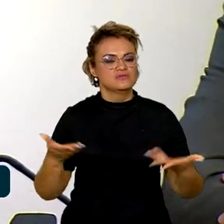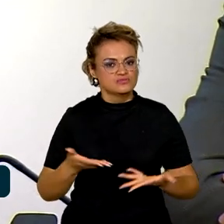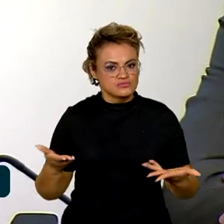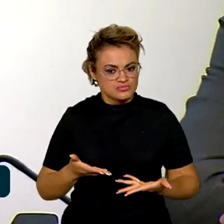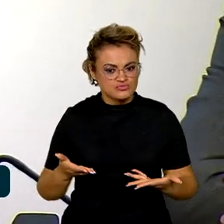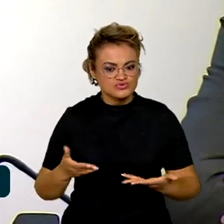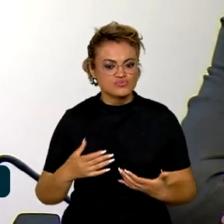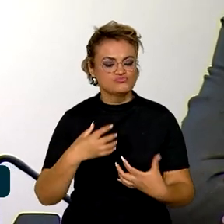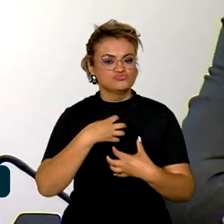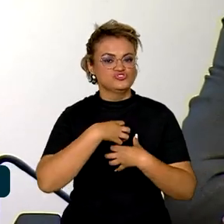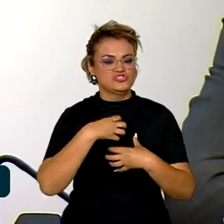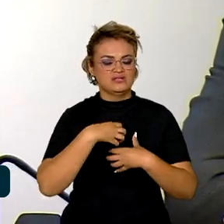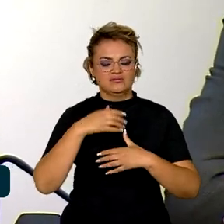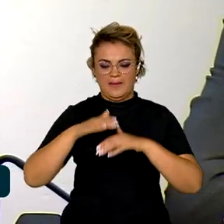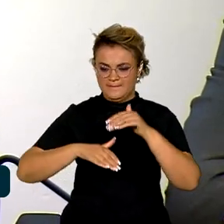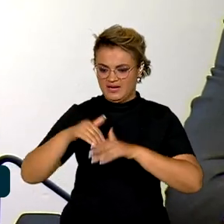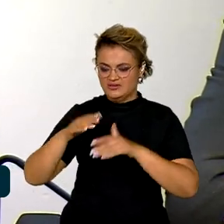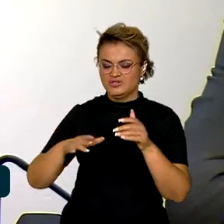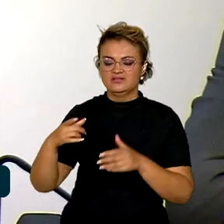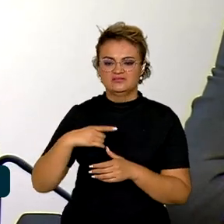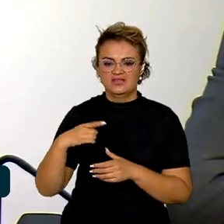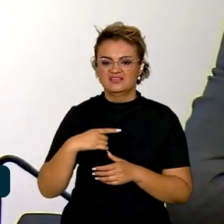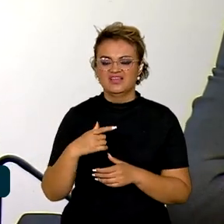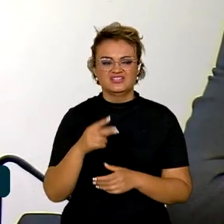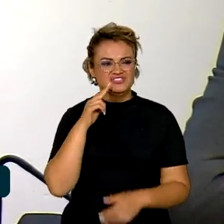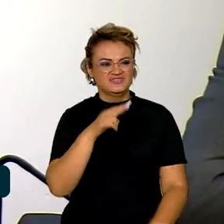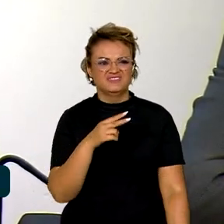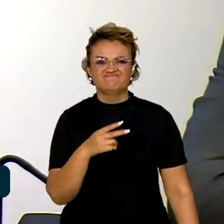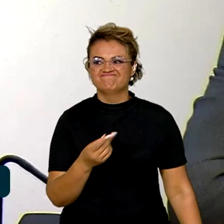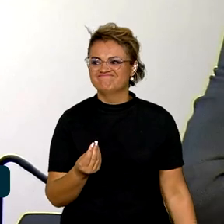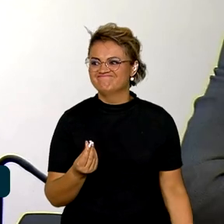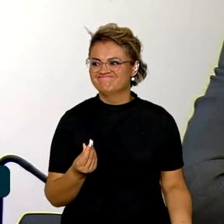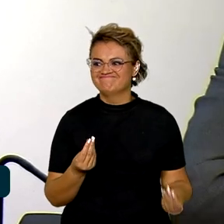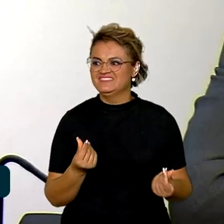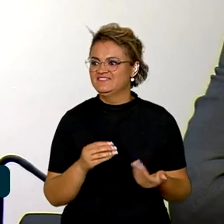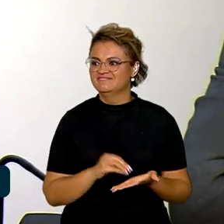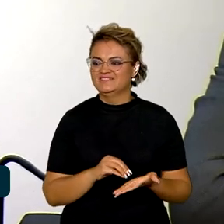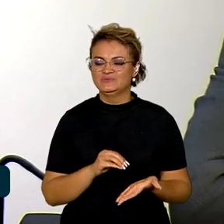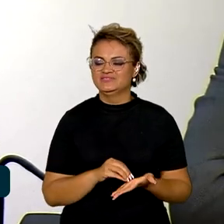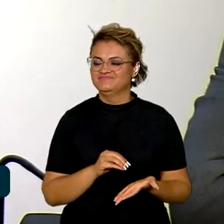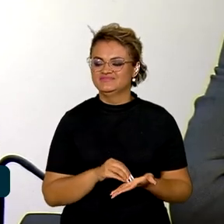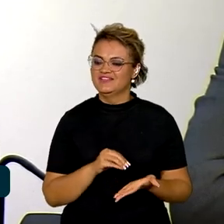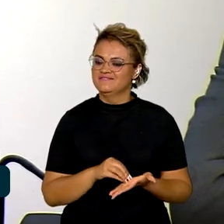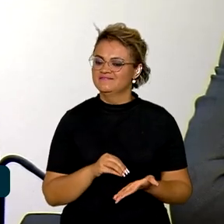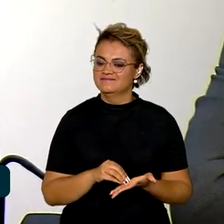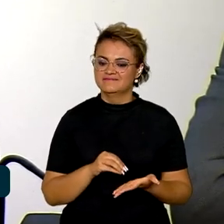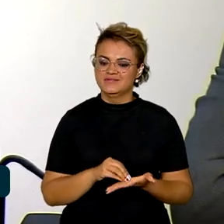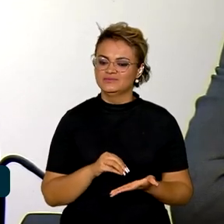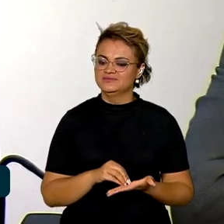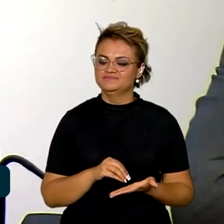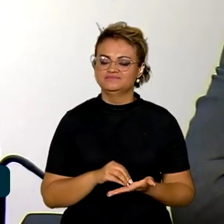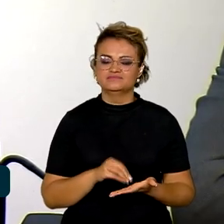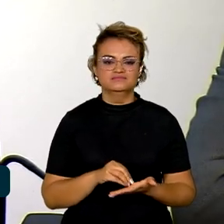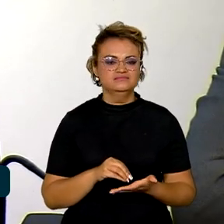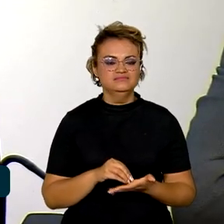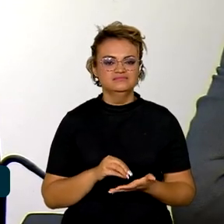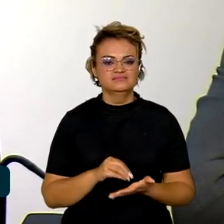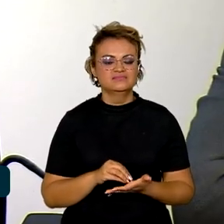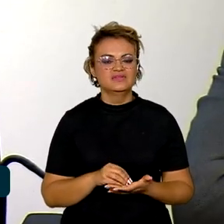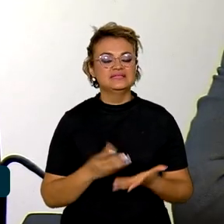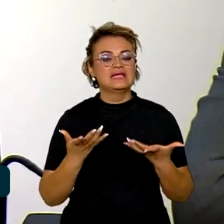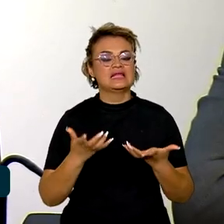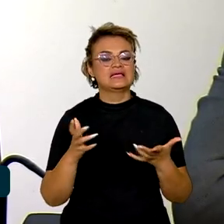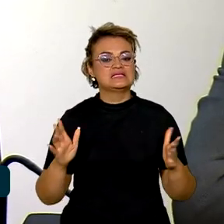a forma como realizamos, ela é insatisfatória, ela é ineficiente e ela não busca